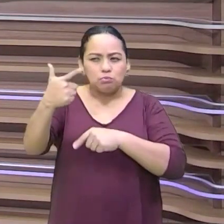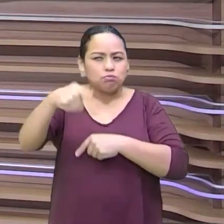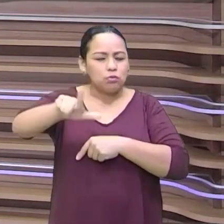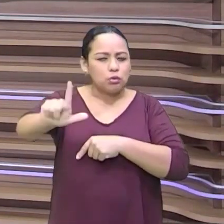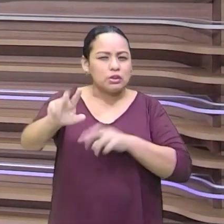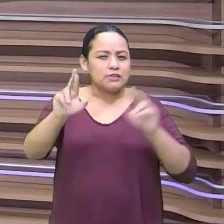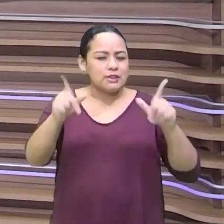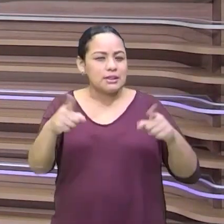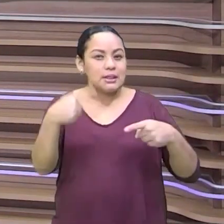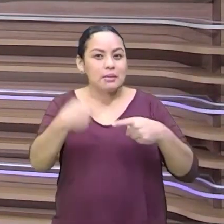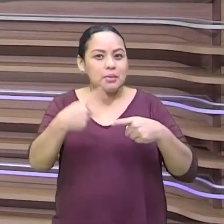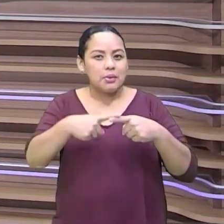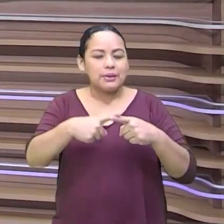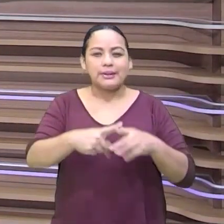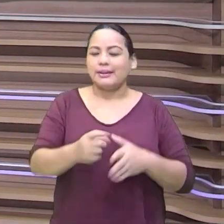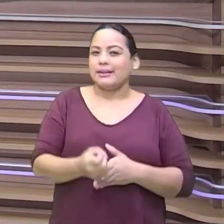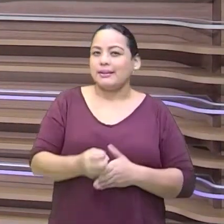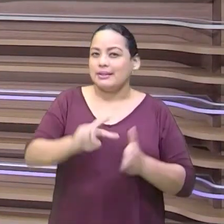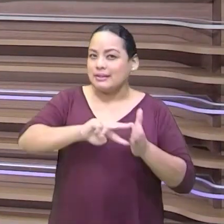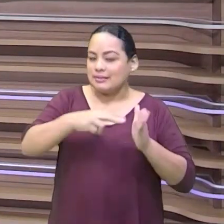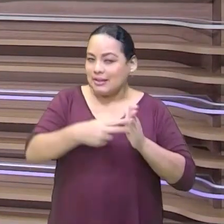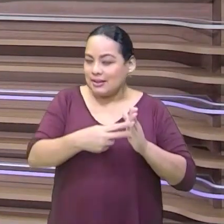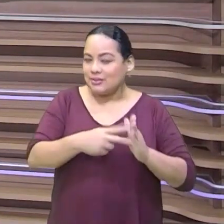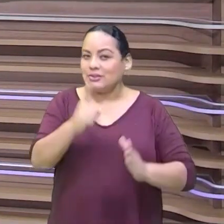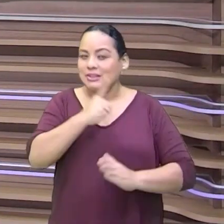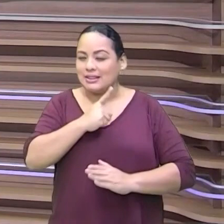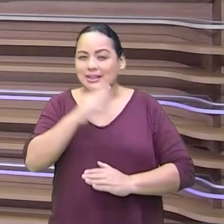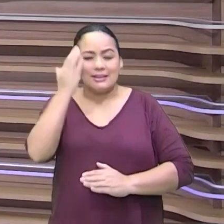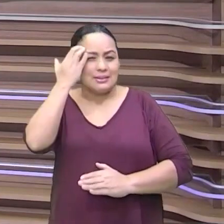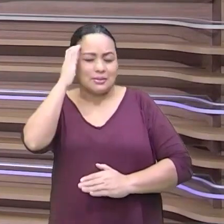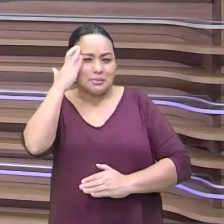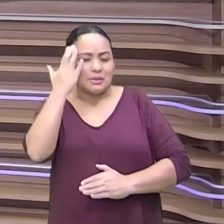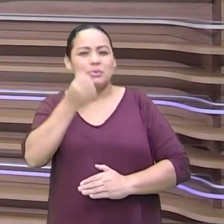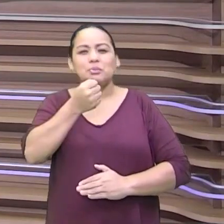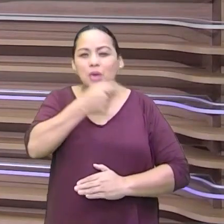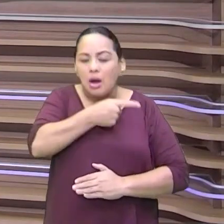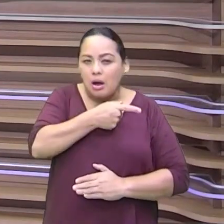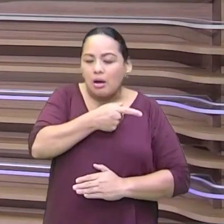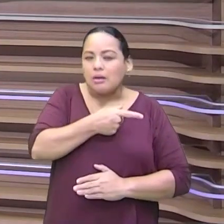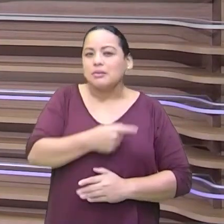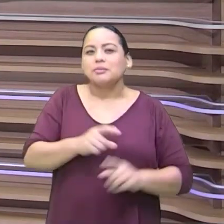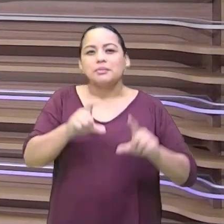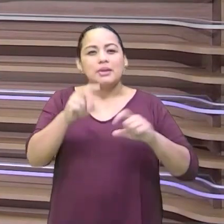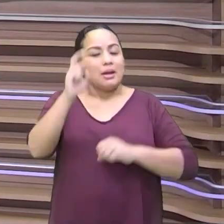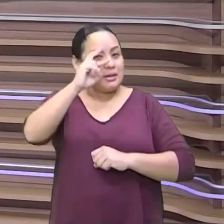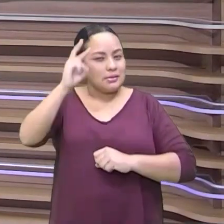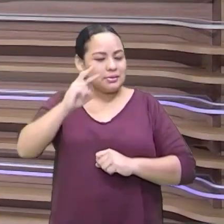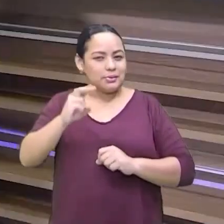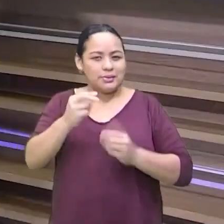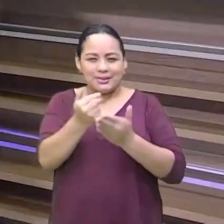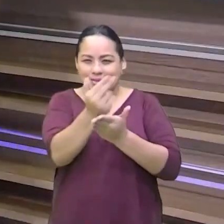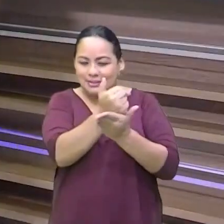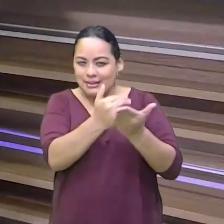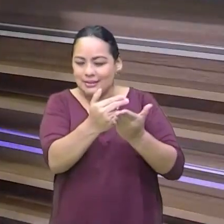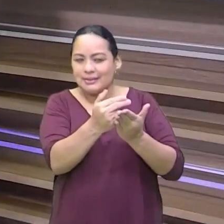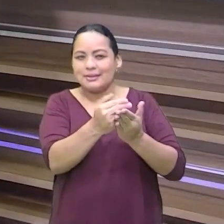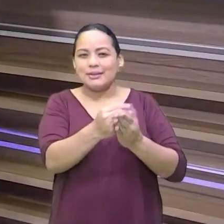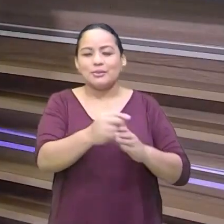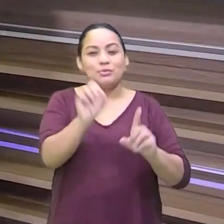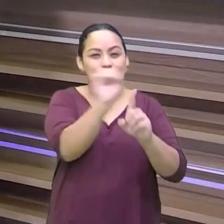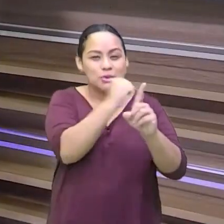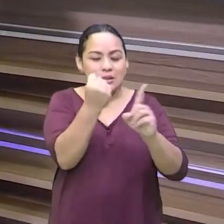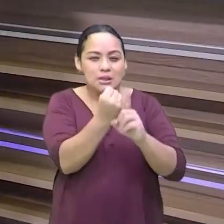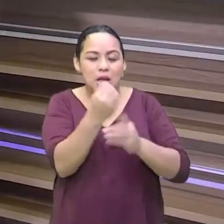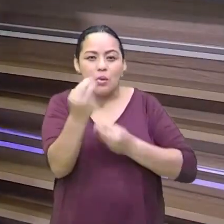né, vários sentidos, a humorística, não é? A tirinha social, tá certo? Então são coisas muito